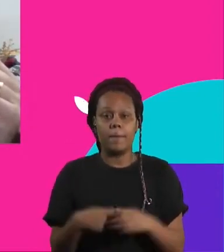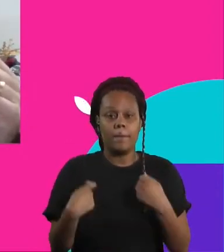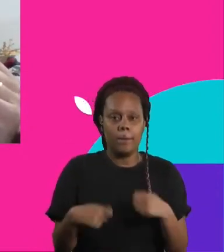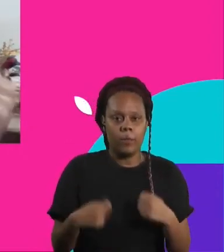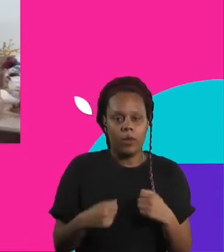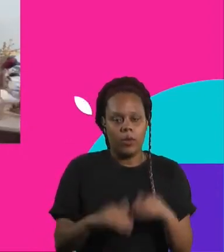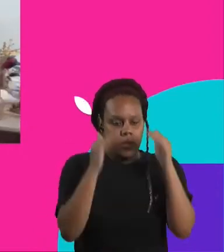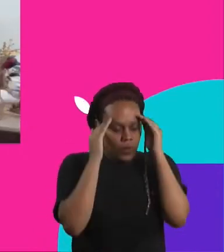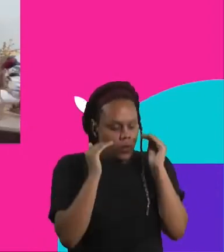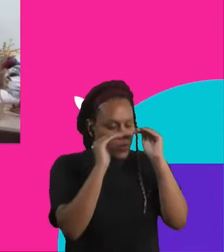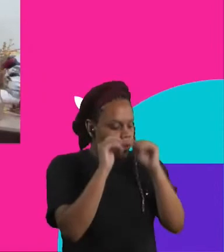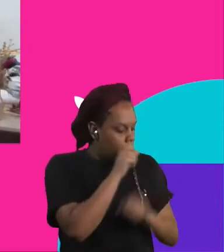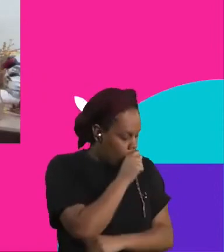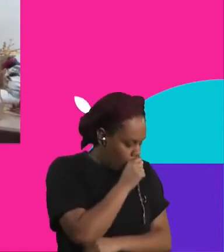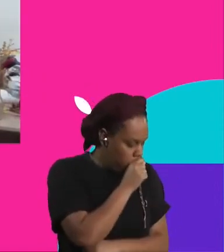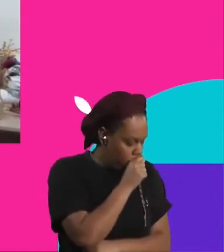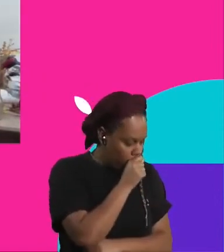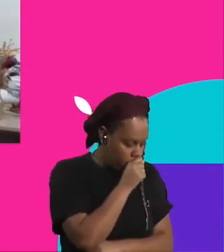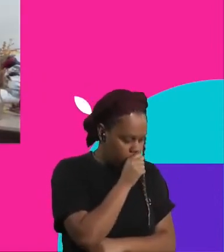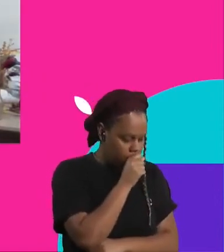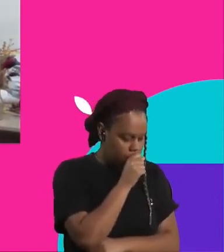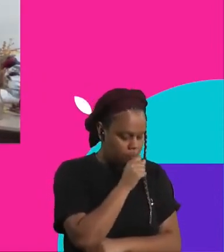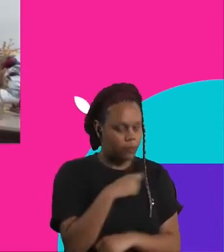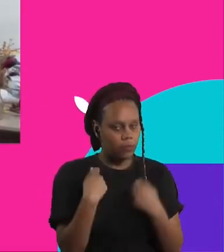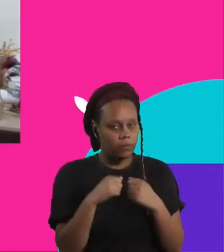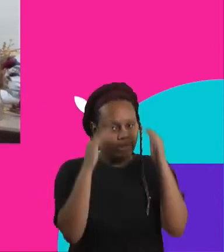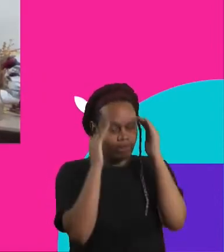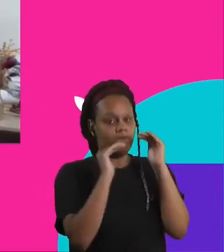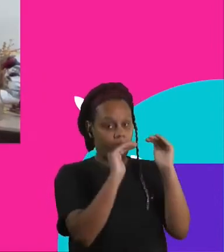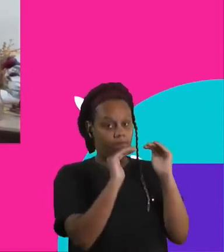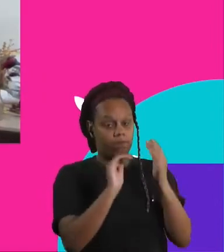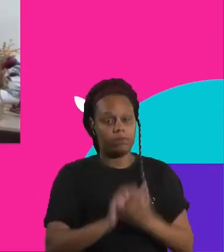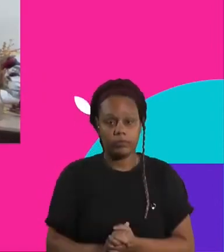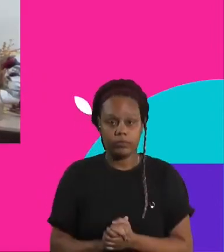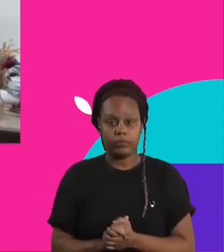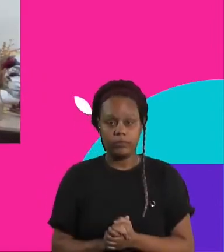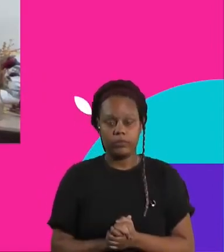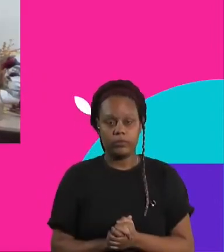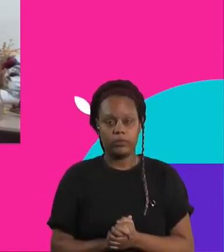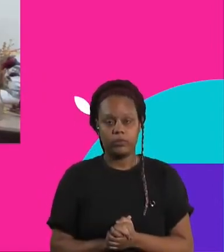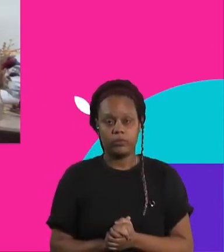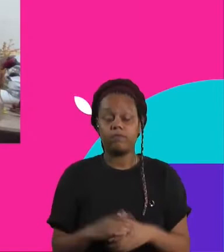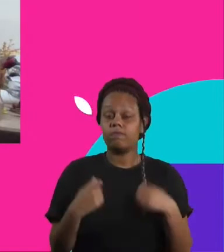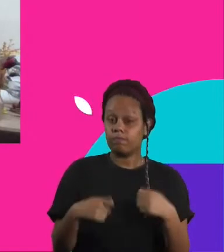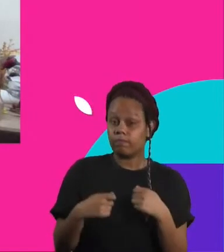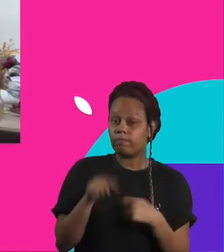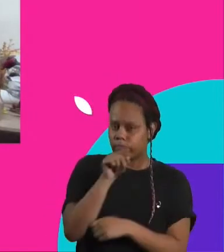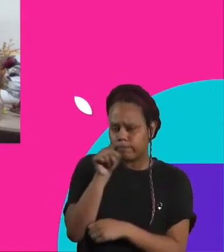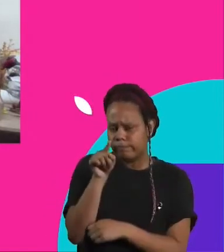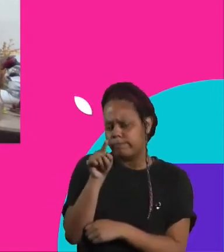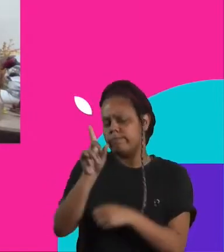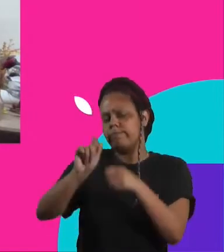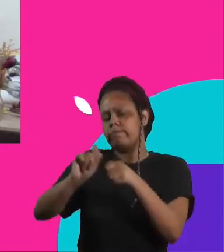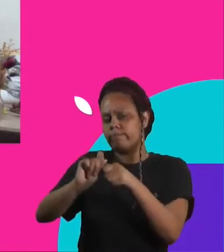respeitada e não deve ser perguntada para além daquilo que é necessário. Então, vocês fazendo dessa